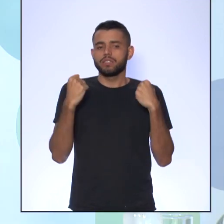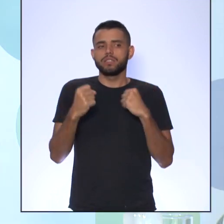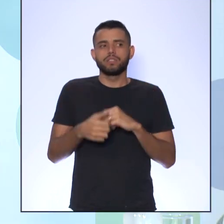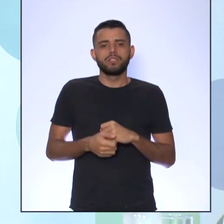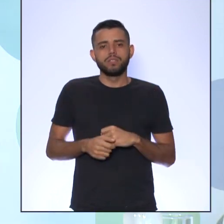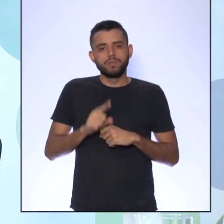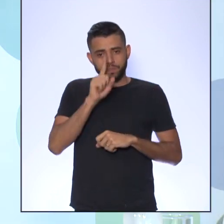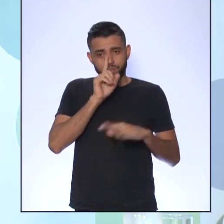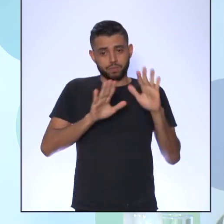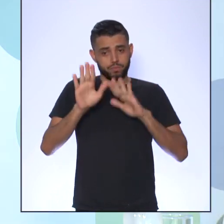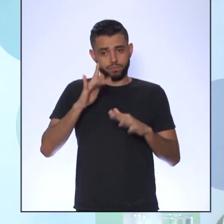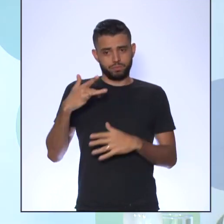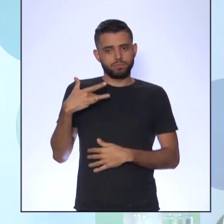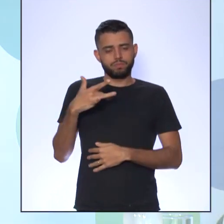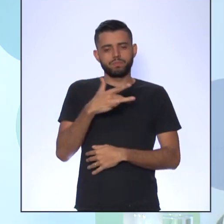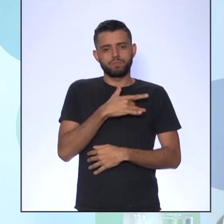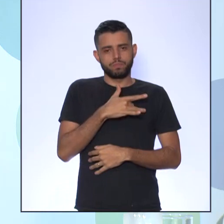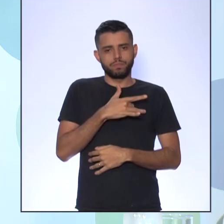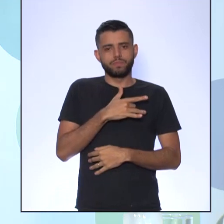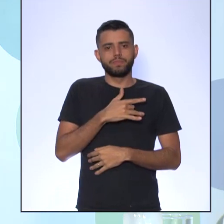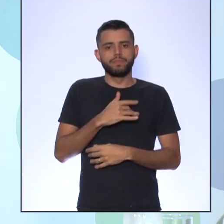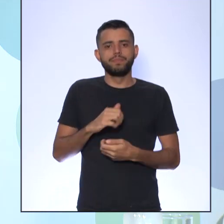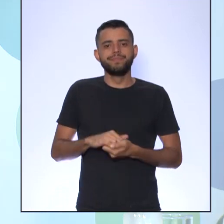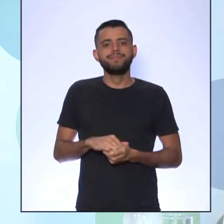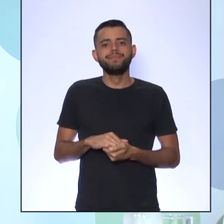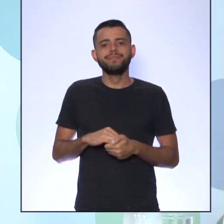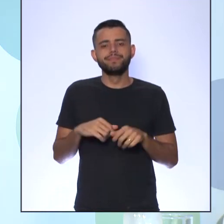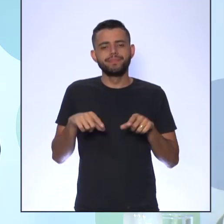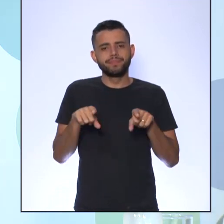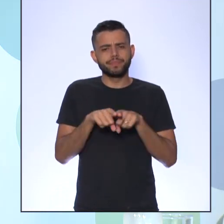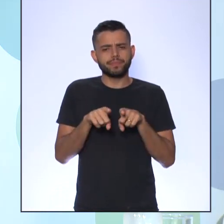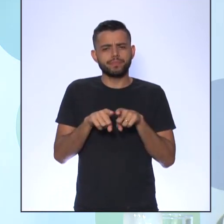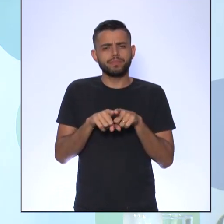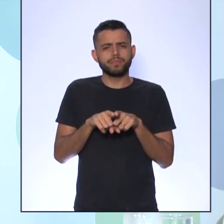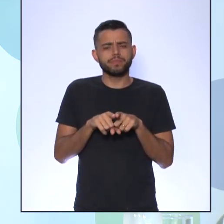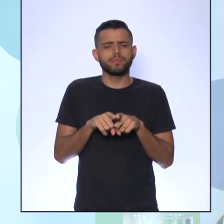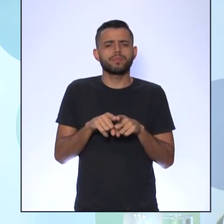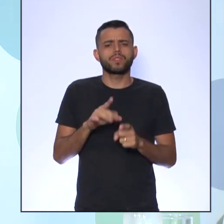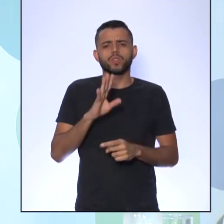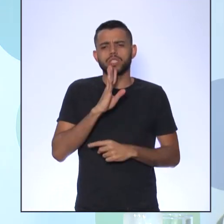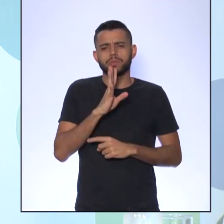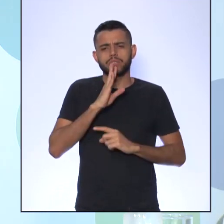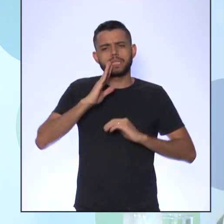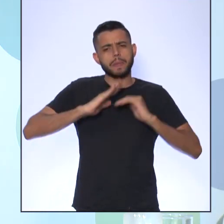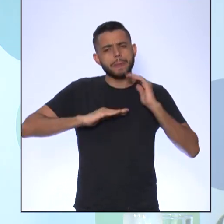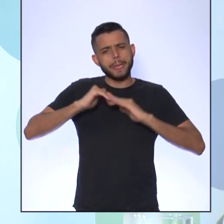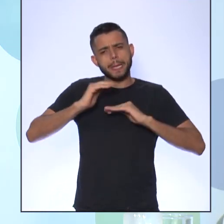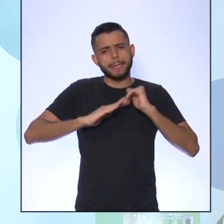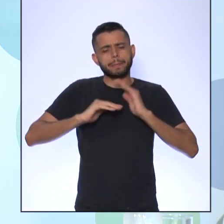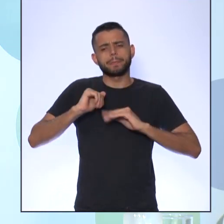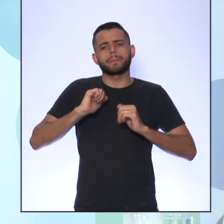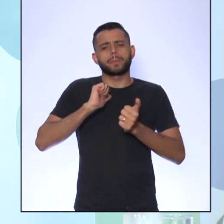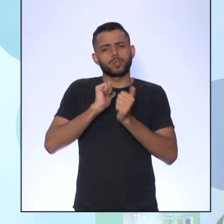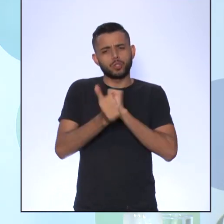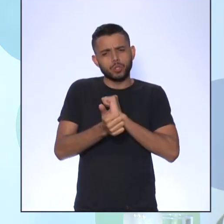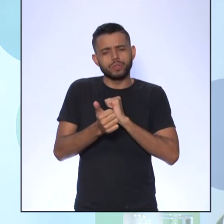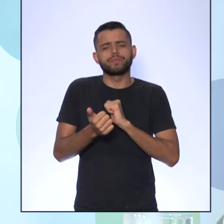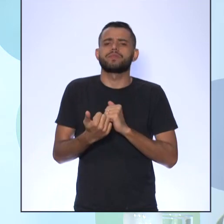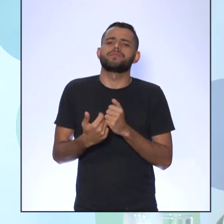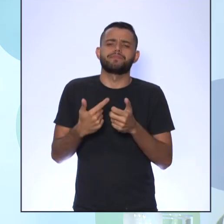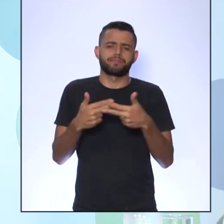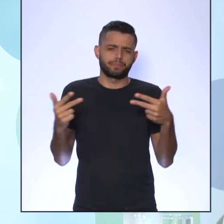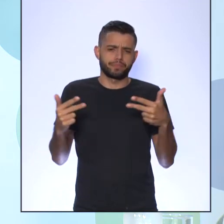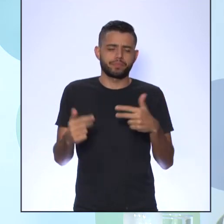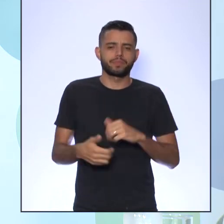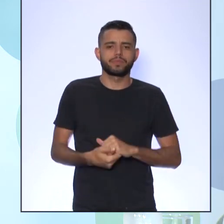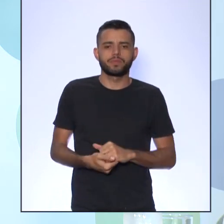Os cuidados com a saúde, né, os conhecimentos das práticas esportivas e outros. Né? E a questão,